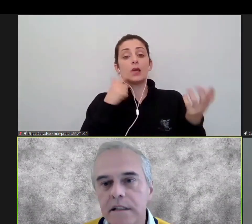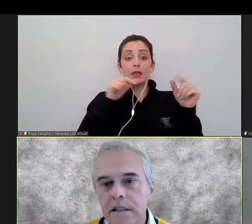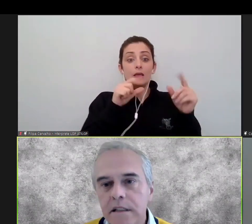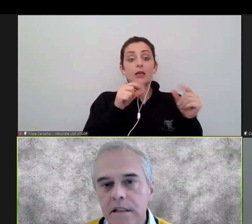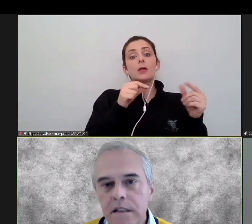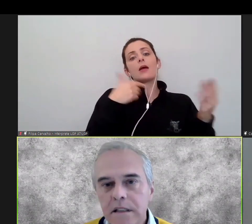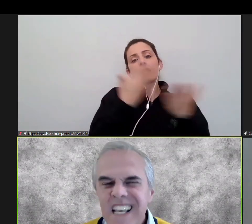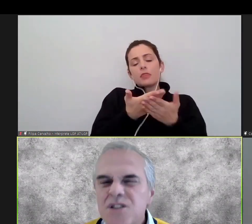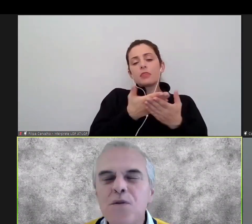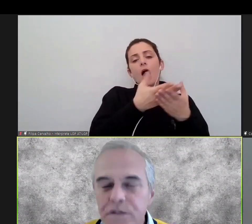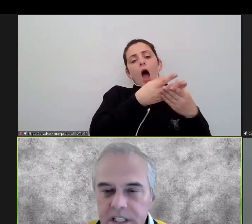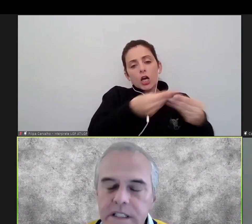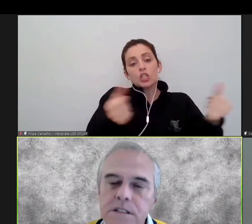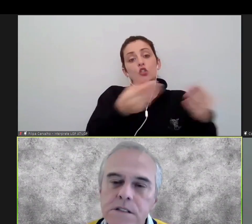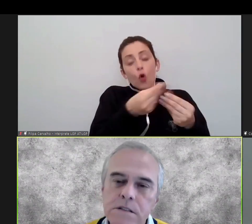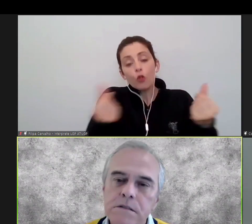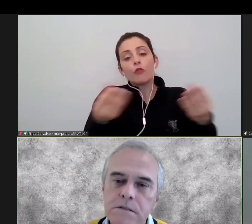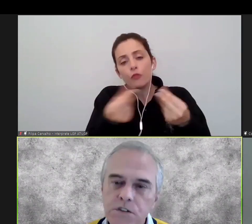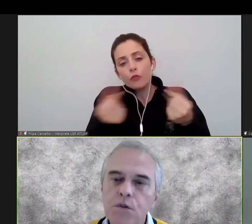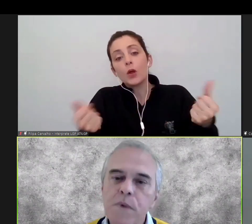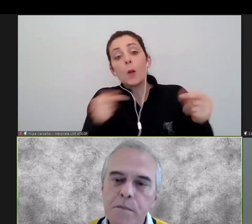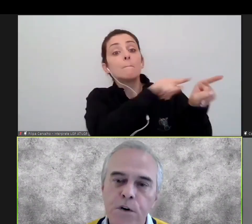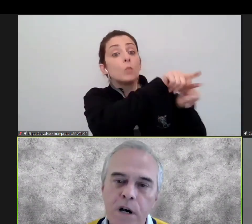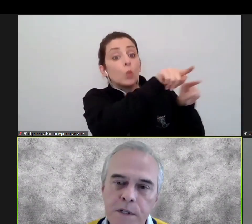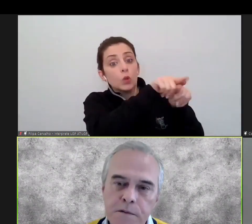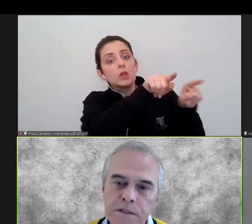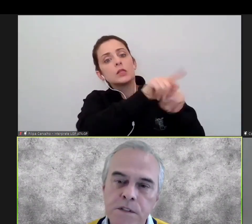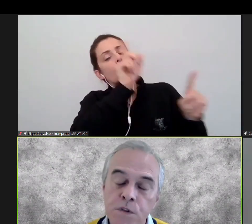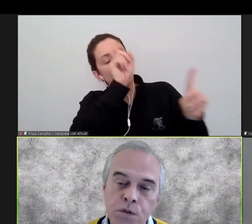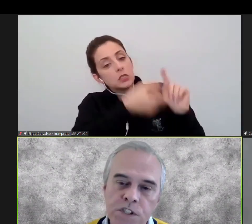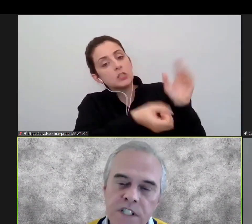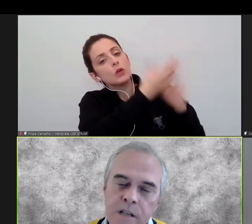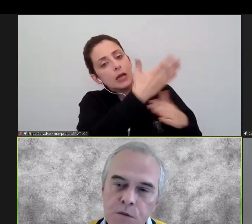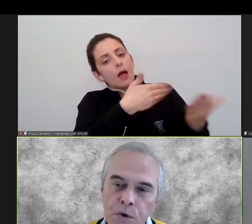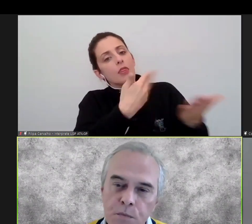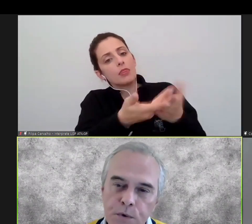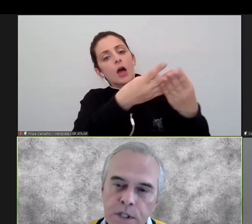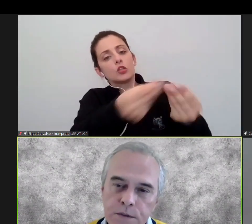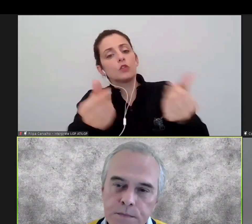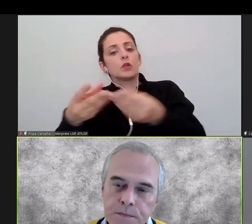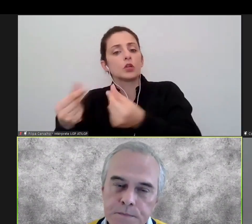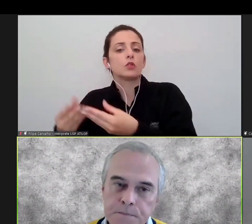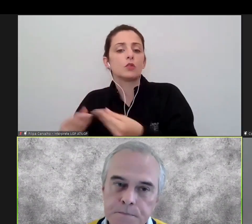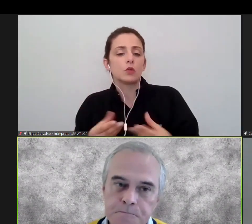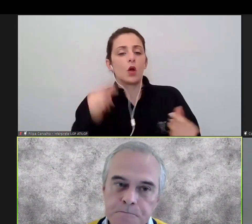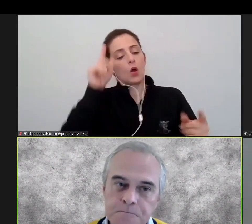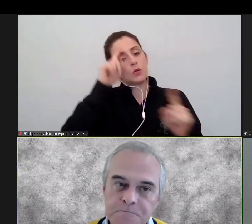a resolver isso de alguma forma. Faça com que todos cheguemos a um bom porto.